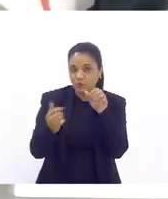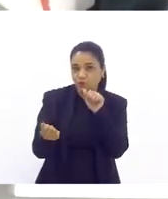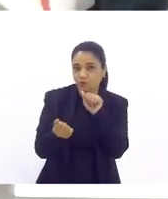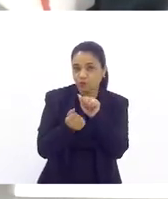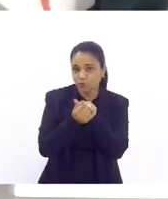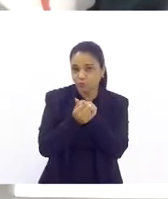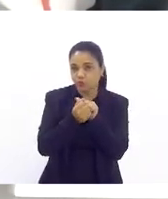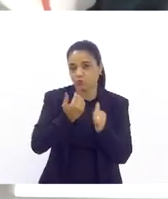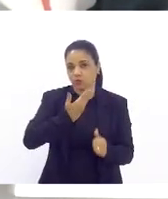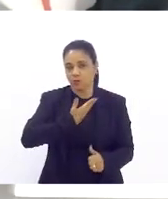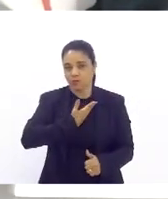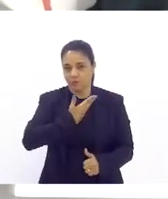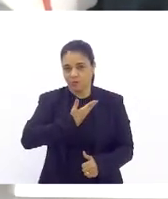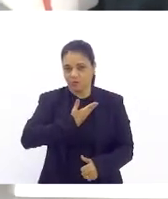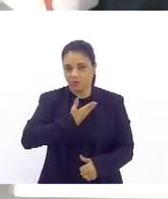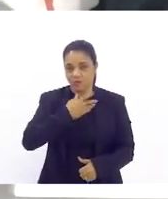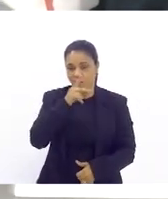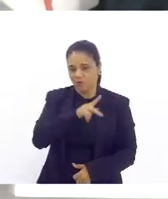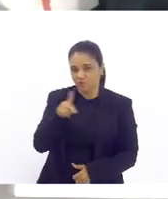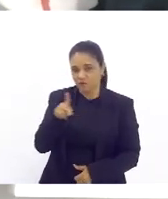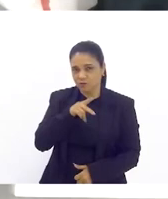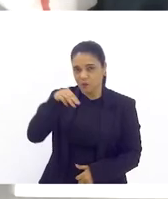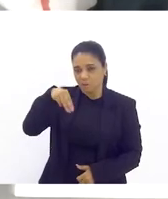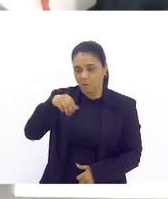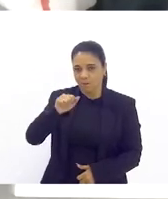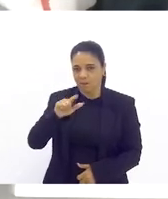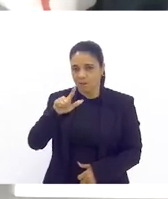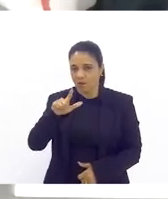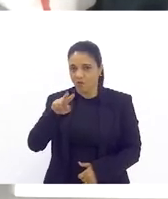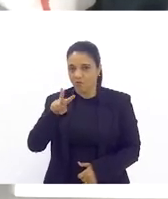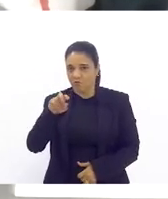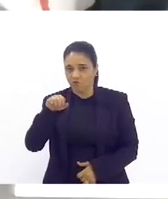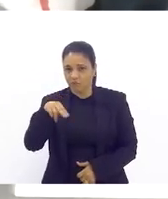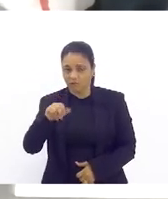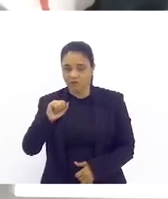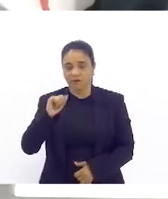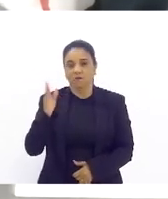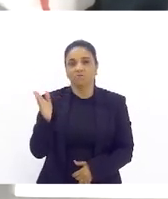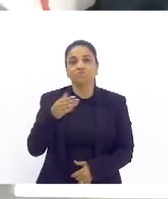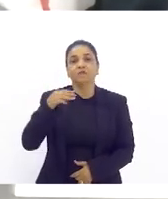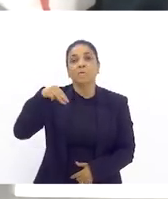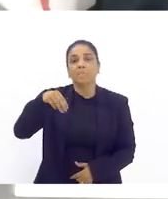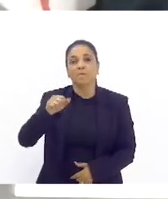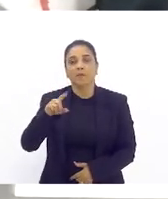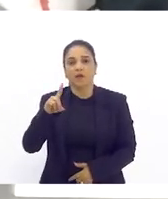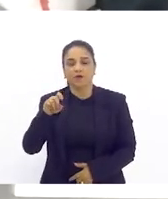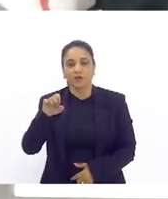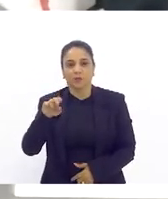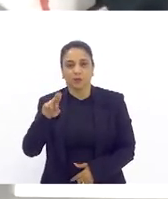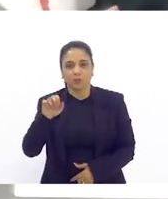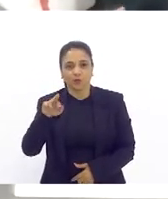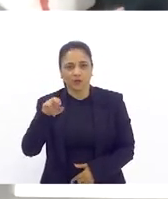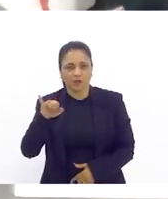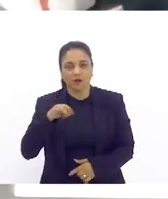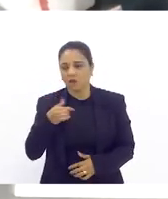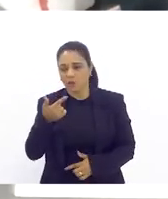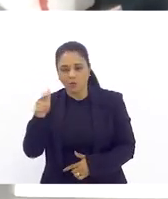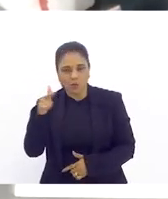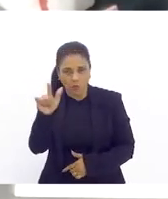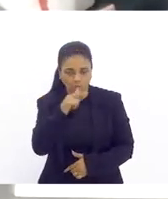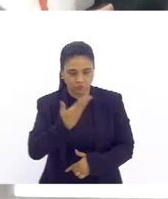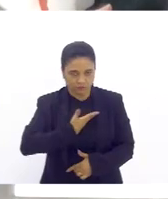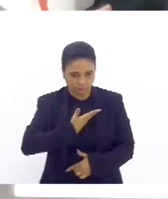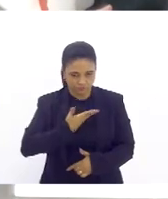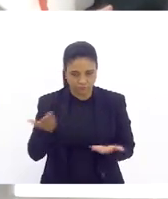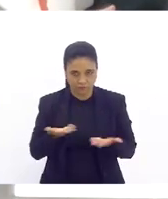companheiros de grande relevância como professora Malvina Professor José Carlos Madureira e tantos outros aqui presentes Precisamos sim nesse momento